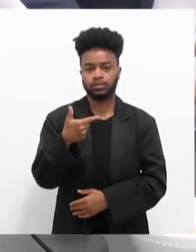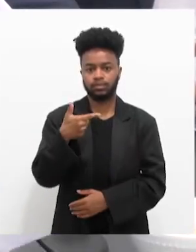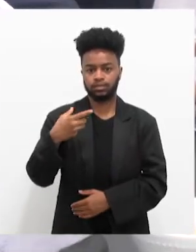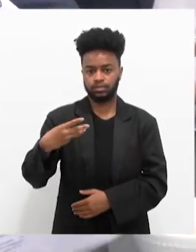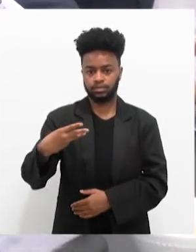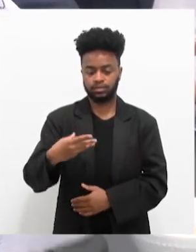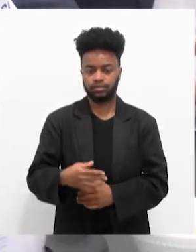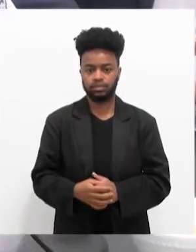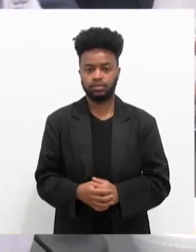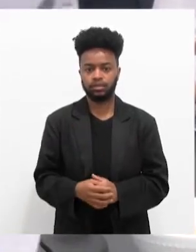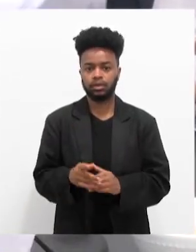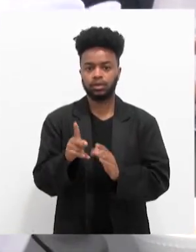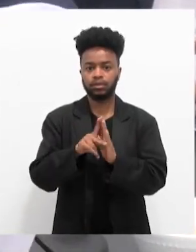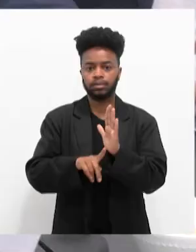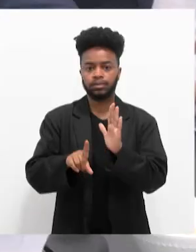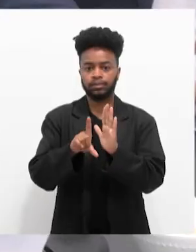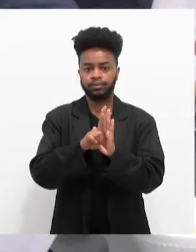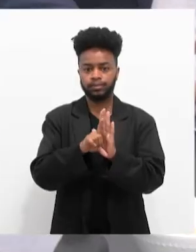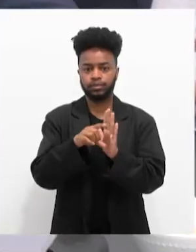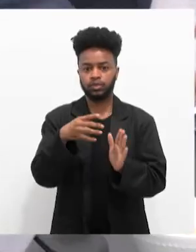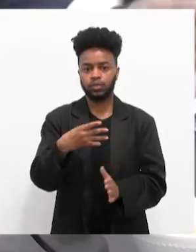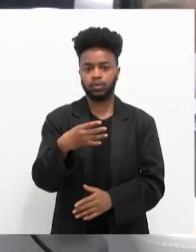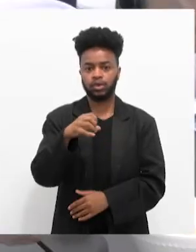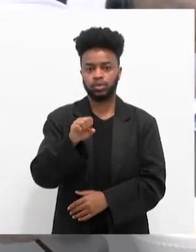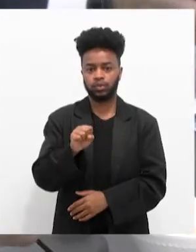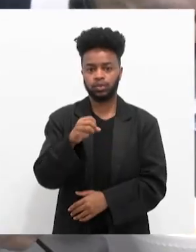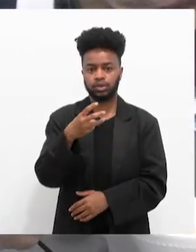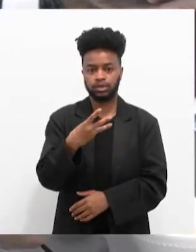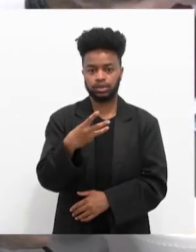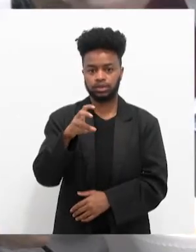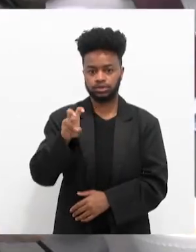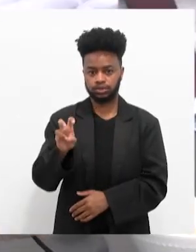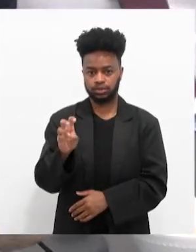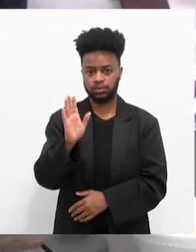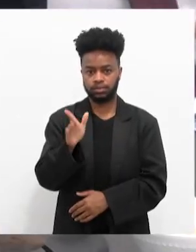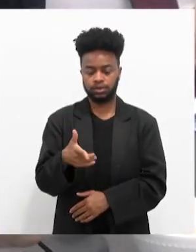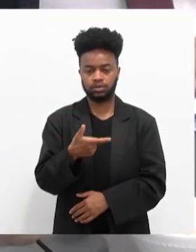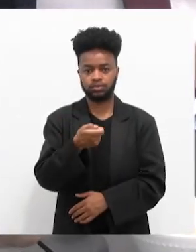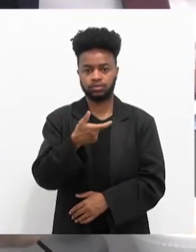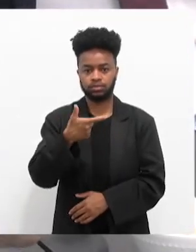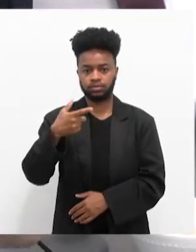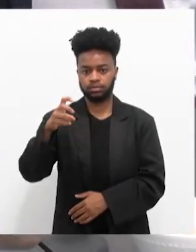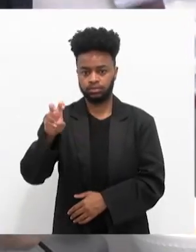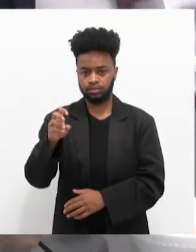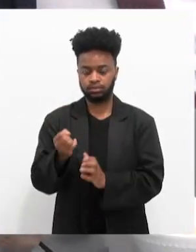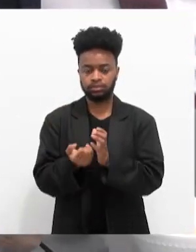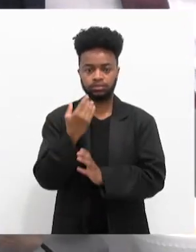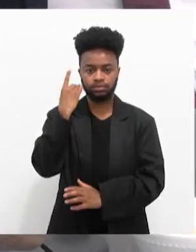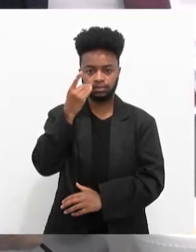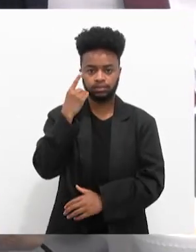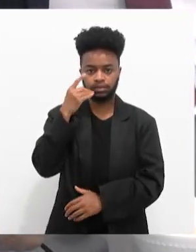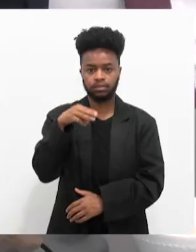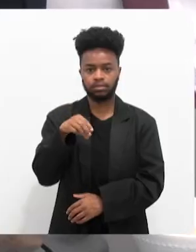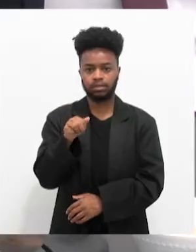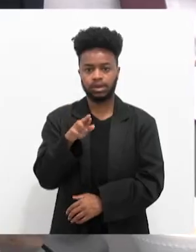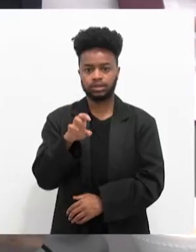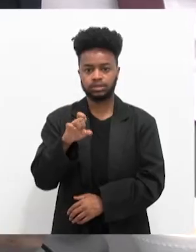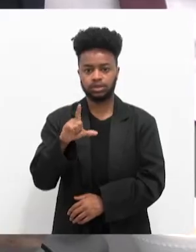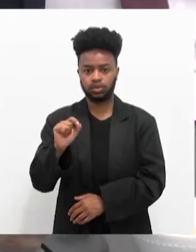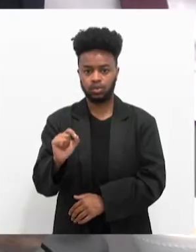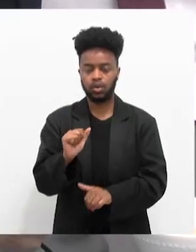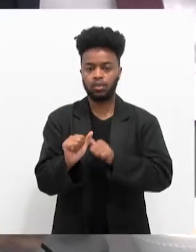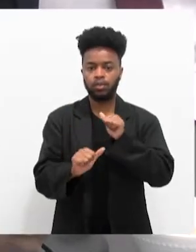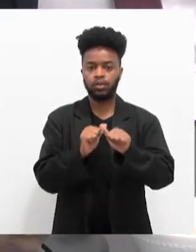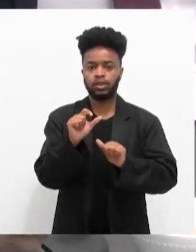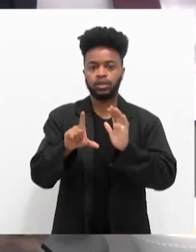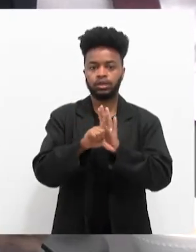pauta. Projeto de lei 4835 de 2025, de autoria do deputado Marcelo Dino, que altera a